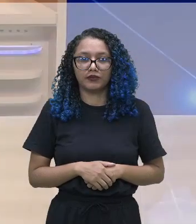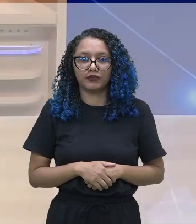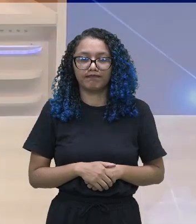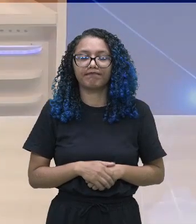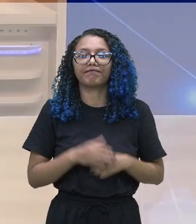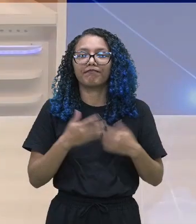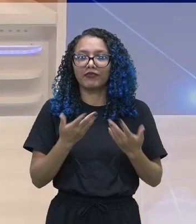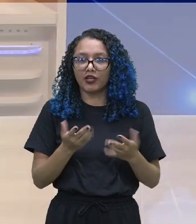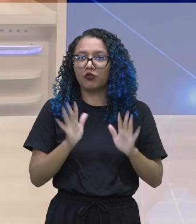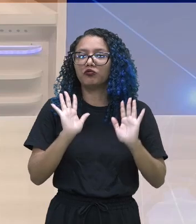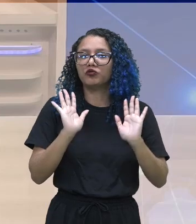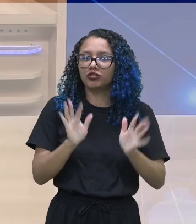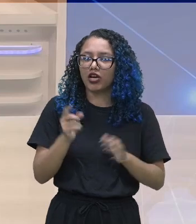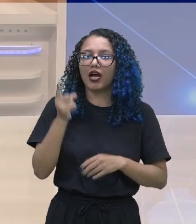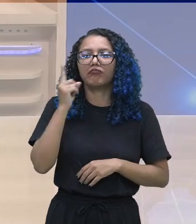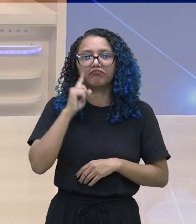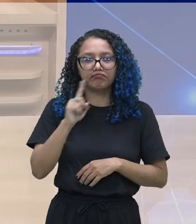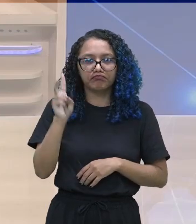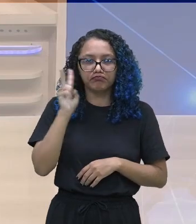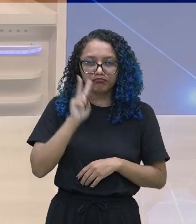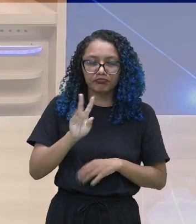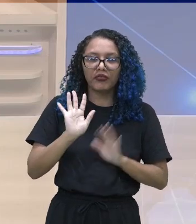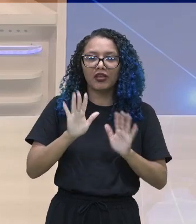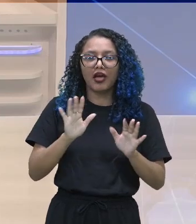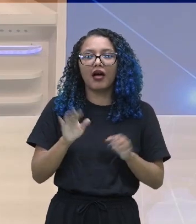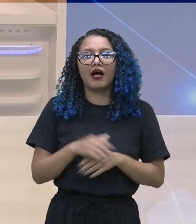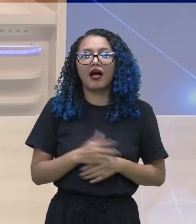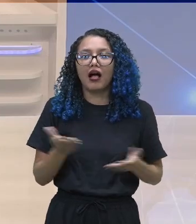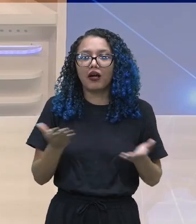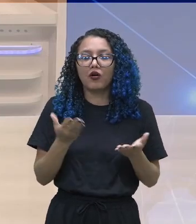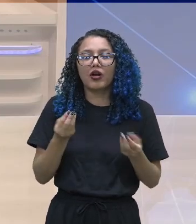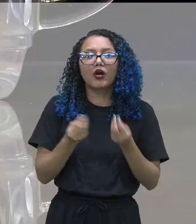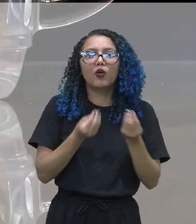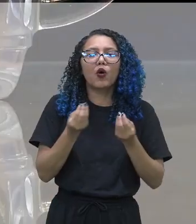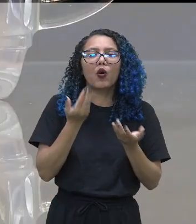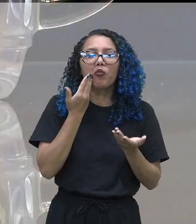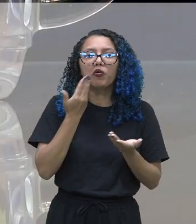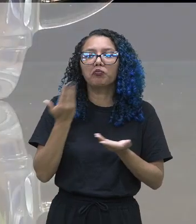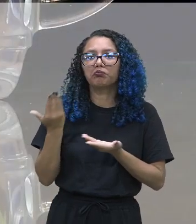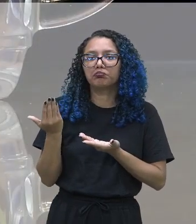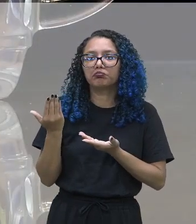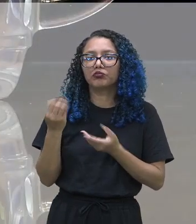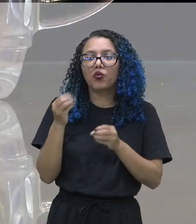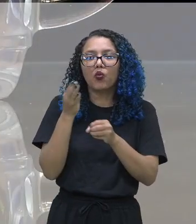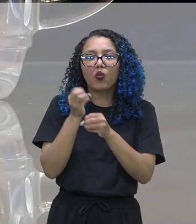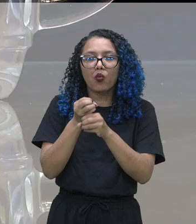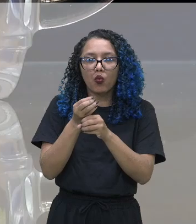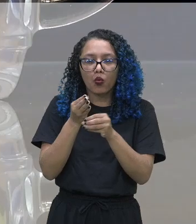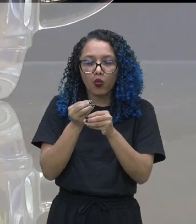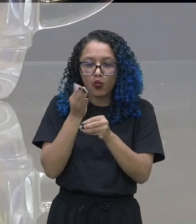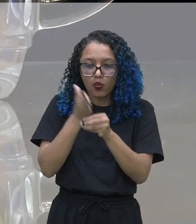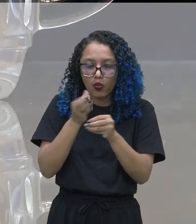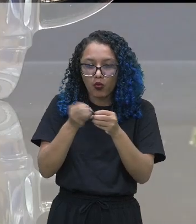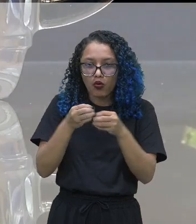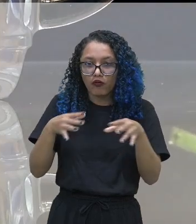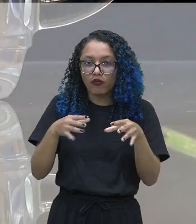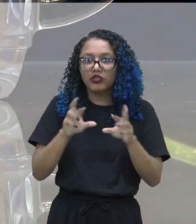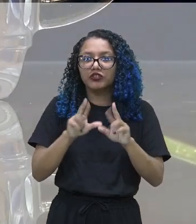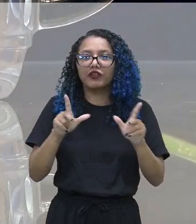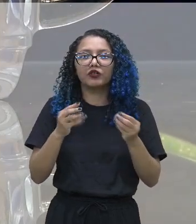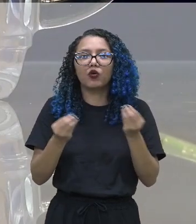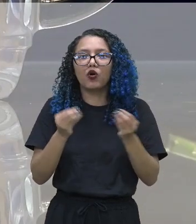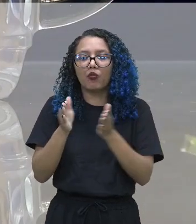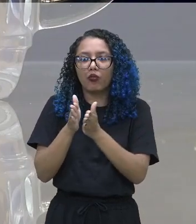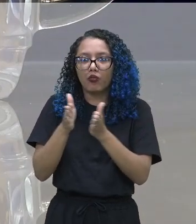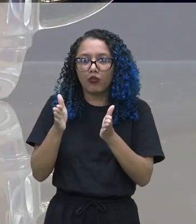Então, passados 2 dias, o ovo ficou assim, Então, a gente pode observar uma diferença no tamanho. Vocês podem